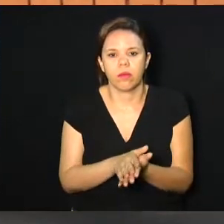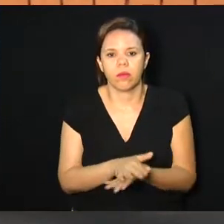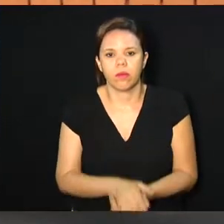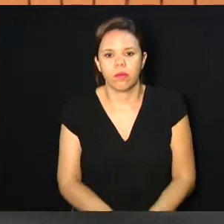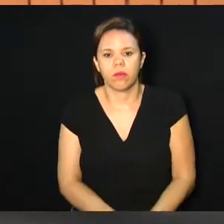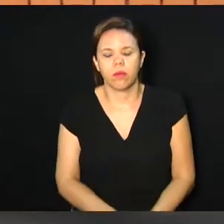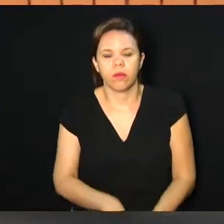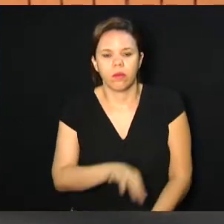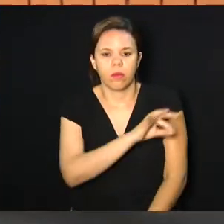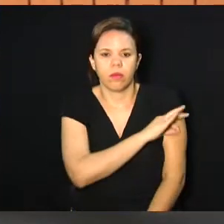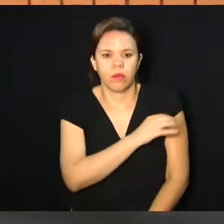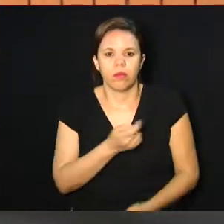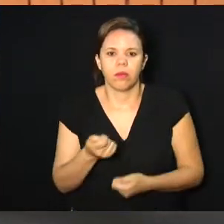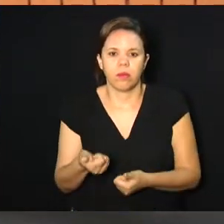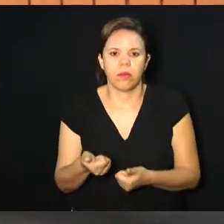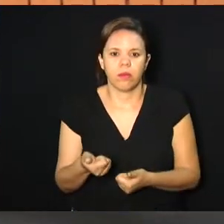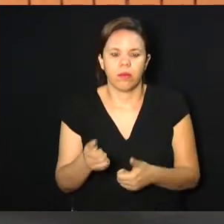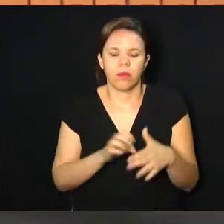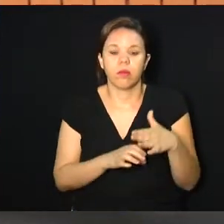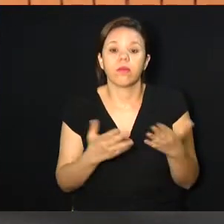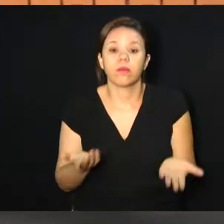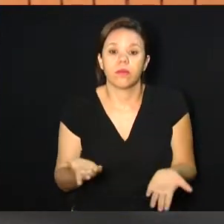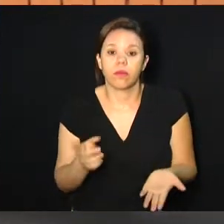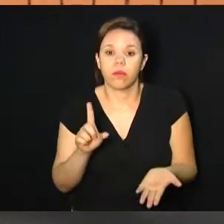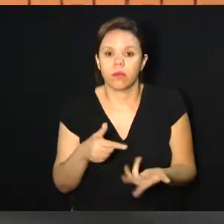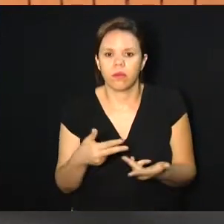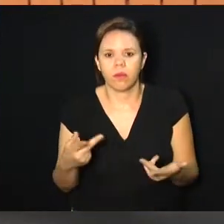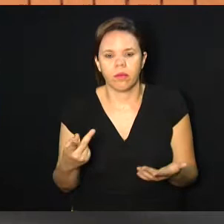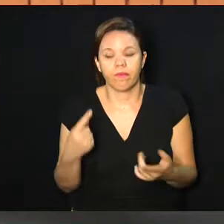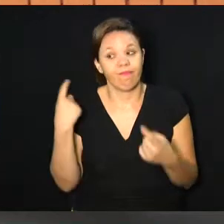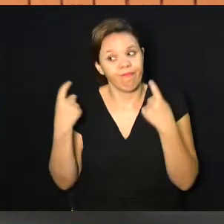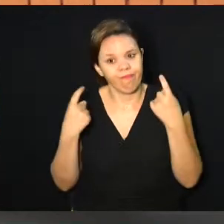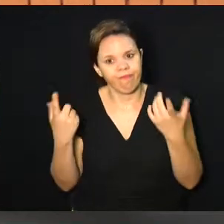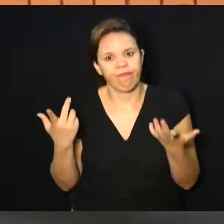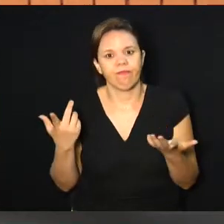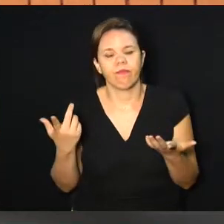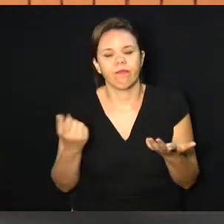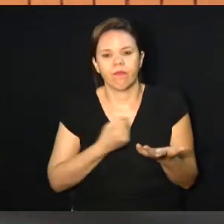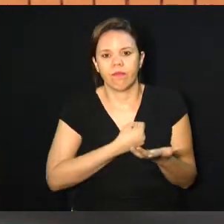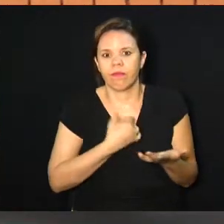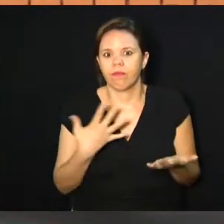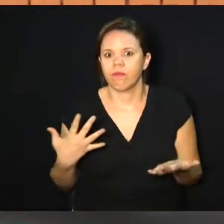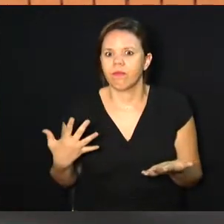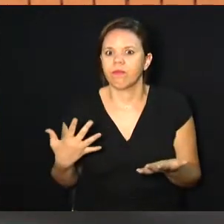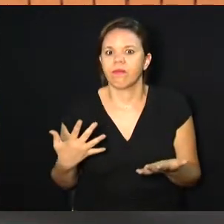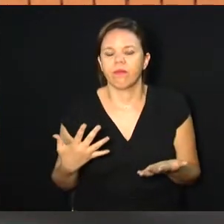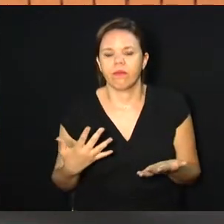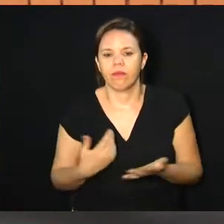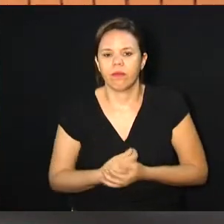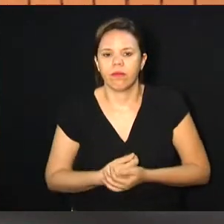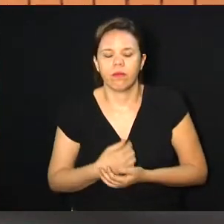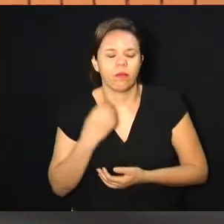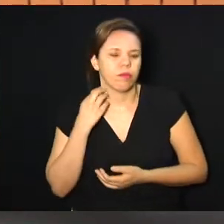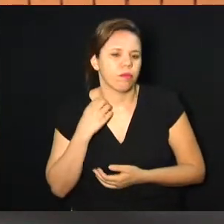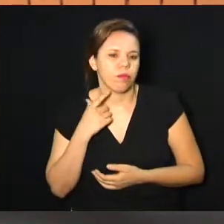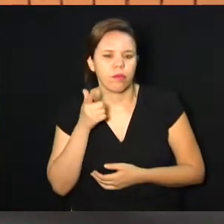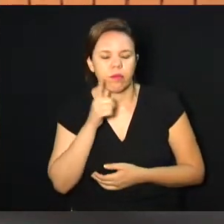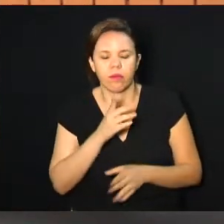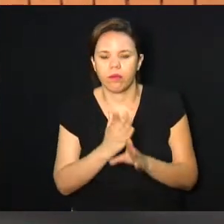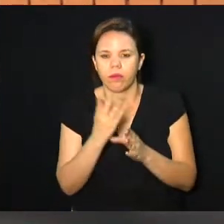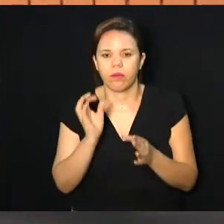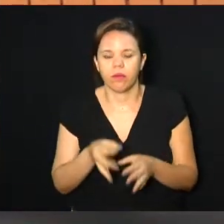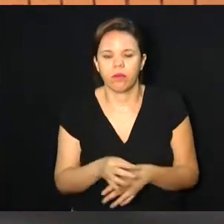que a prefeitura deu para as empresas. Isso é uma coisa muito preocupante. Era um número bem grande, assim, eu não consegui achar